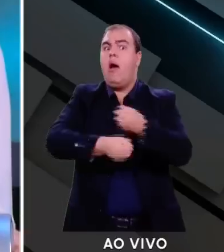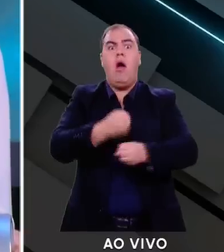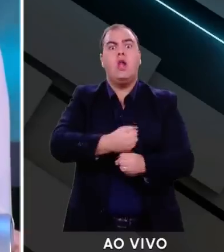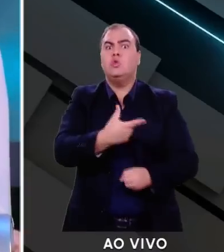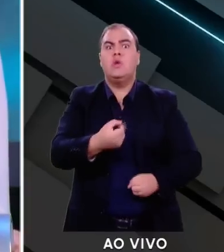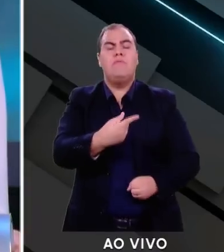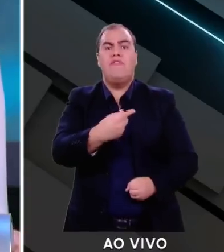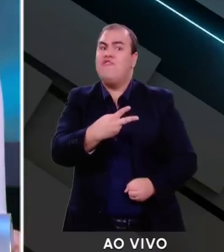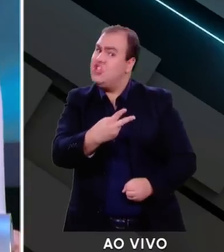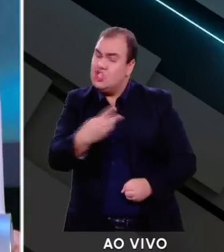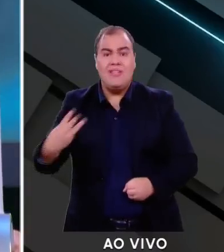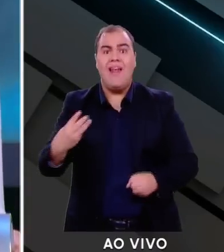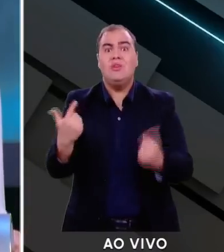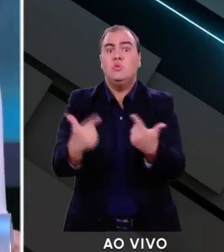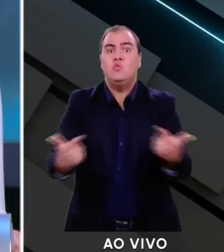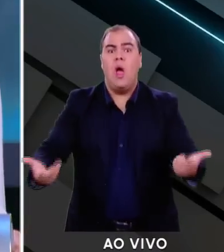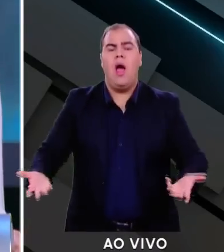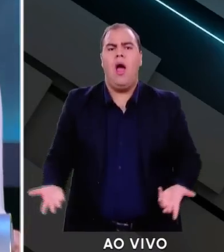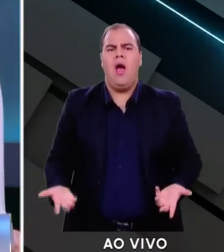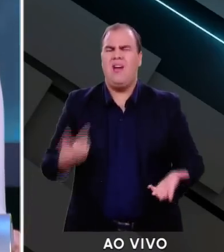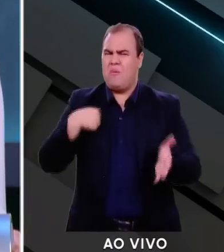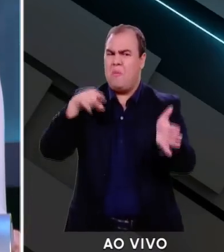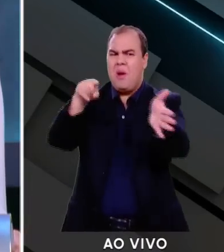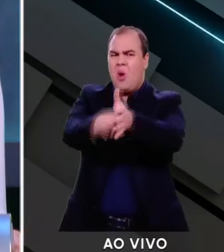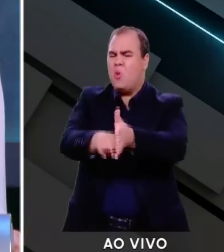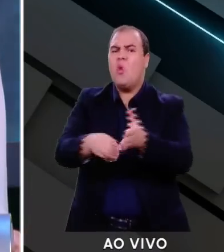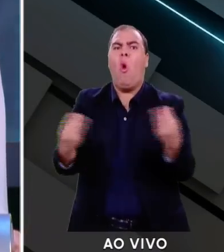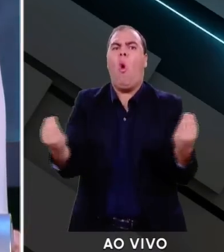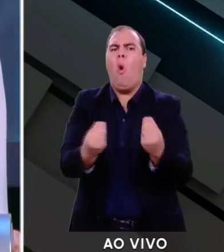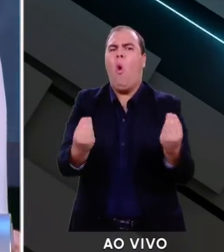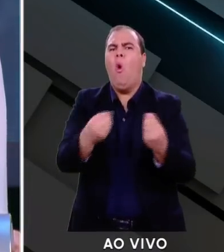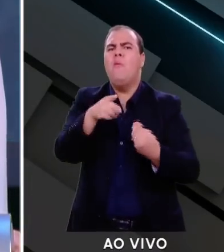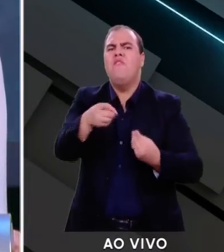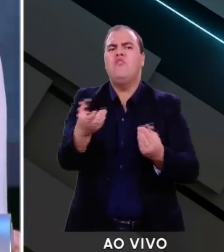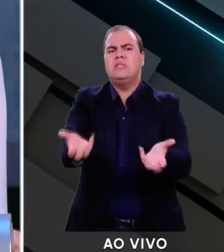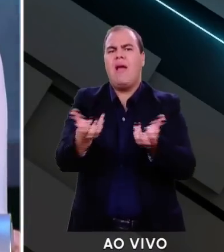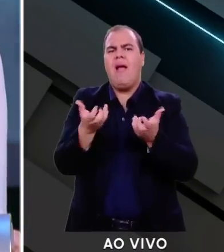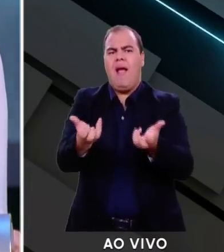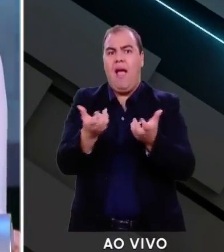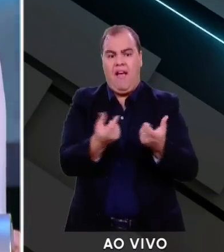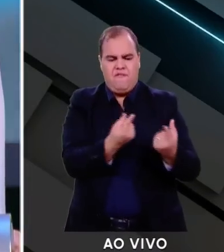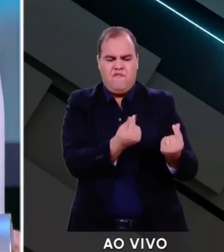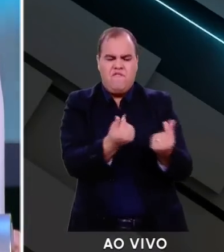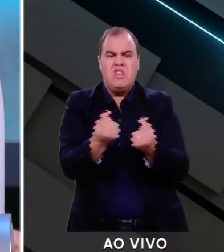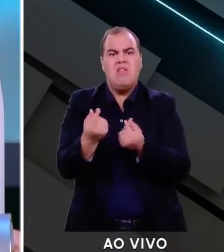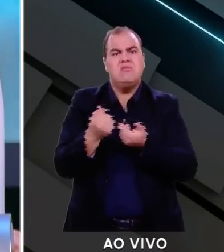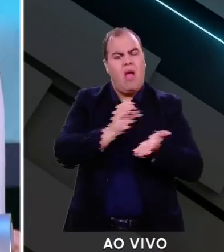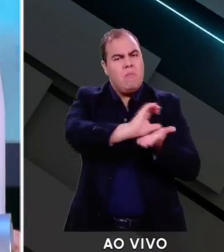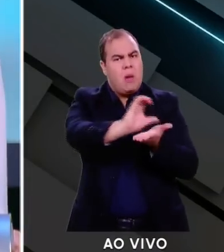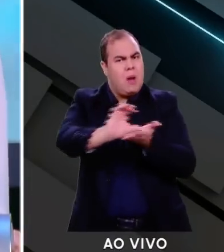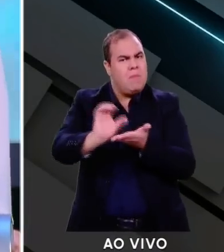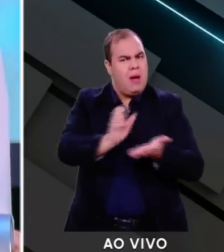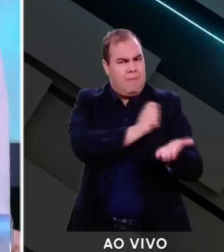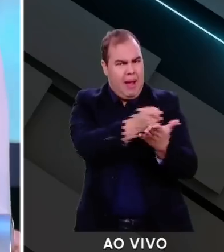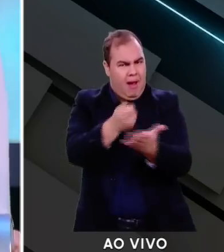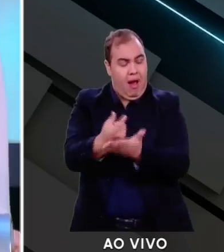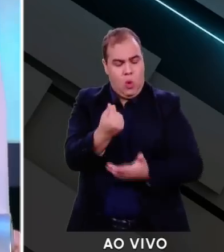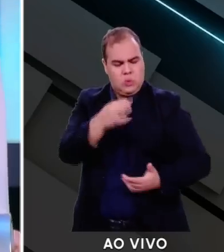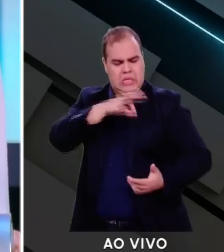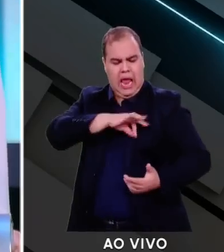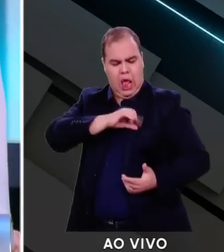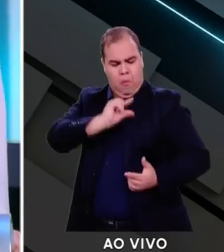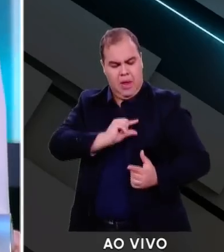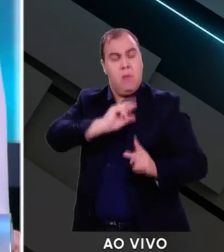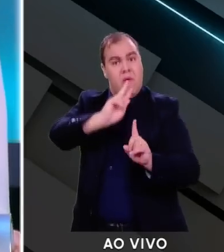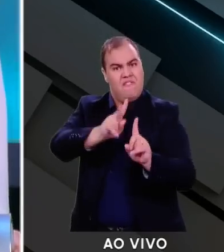então a pergunta que eu faço para o senhor é primeiro de que forma o senhor pretende financiar esse reajuste que o senhor está prometendo agora e